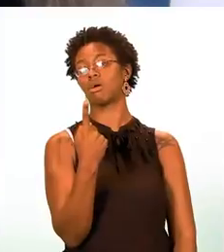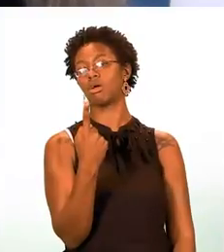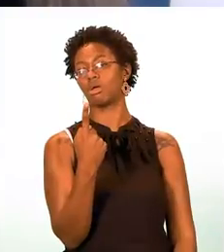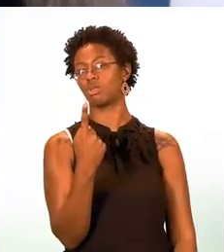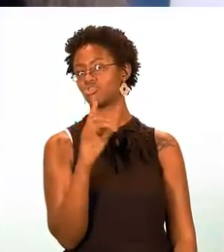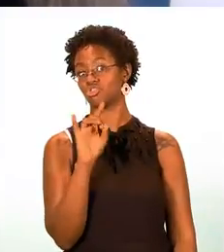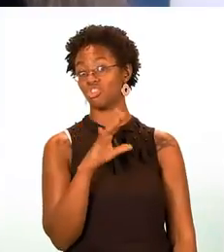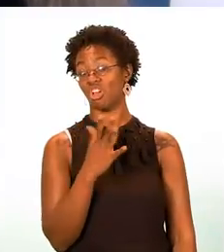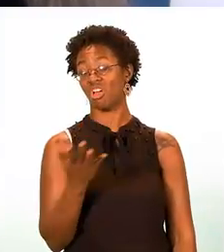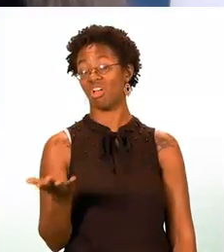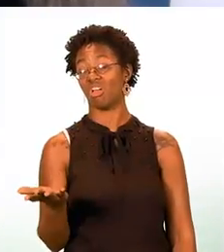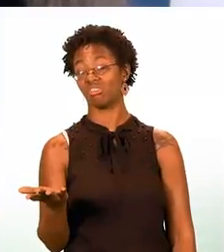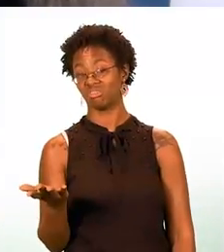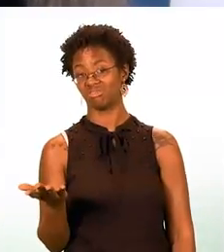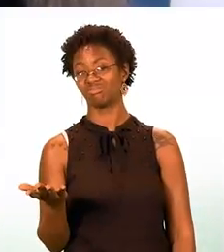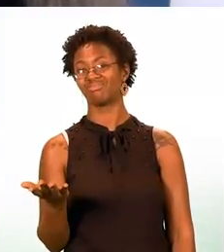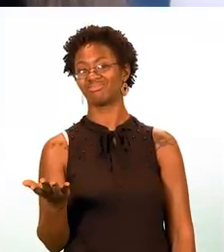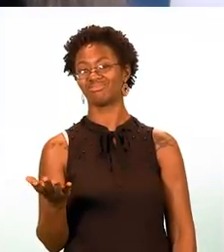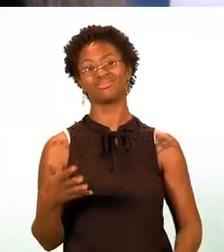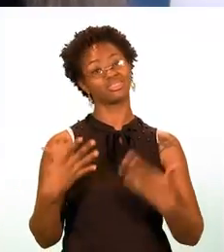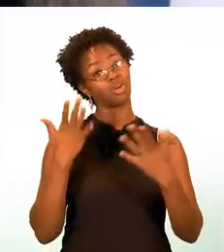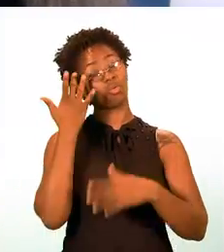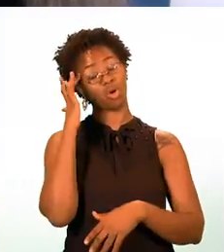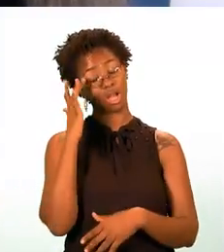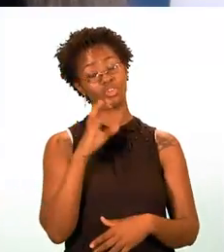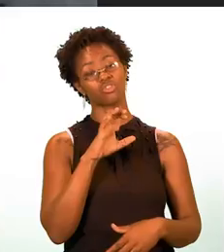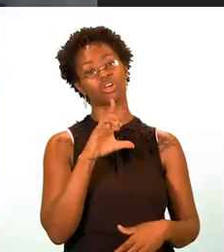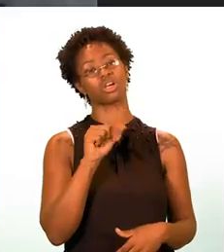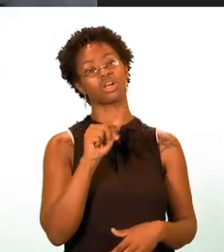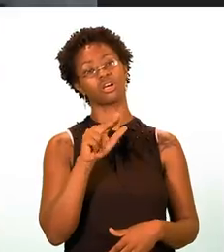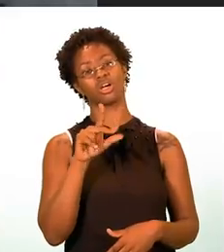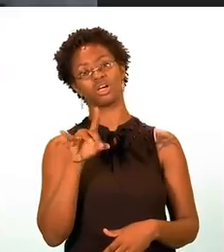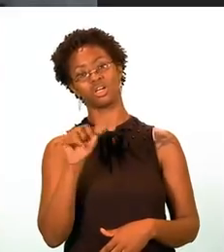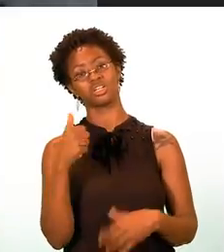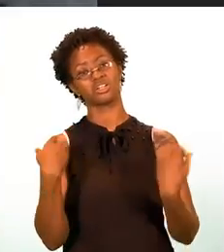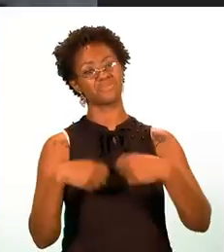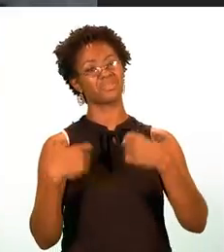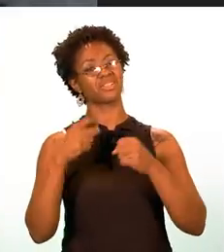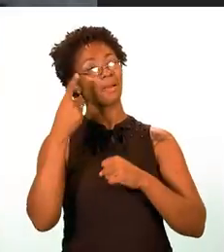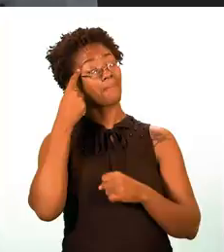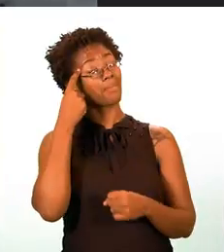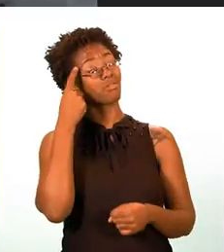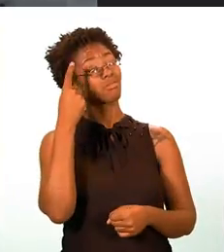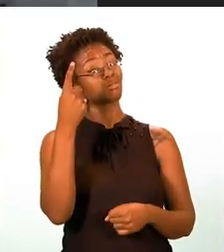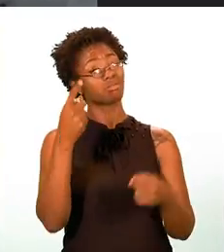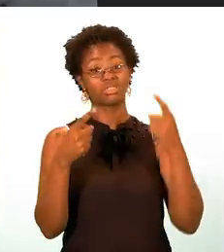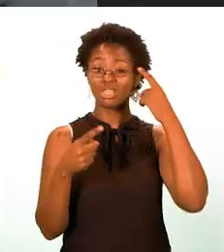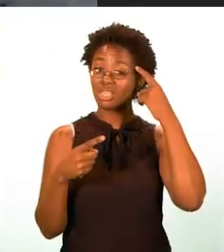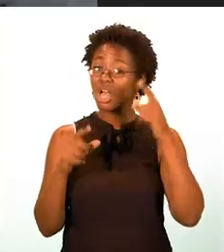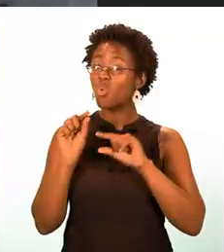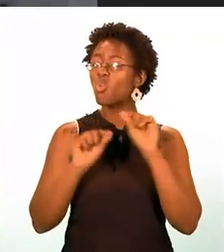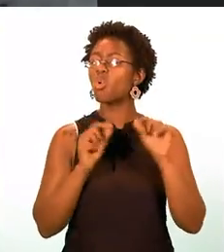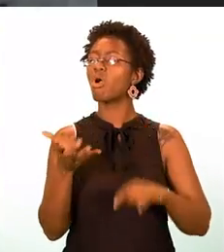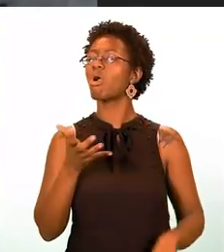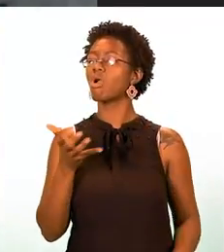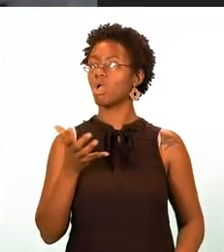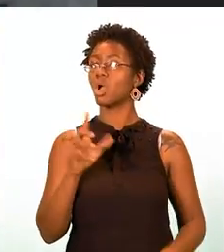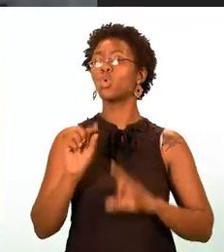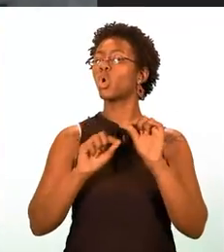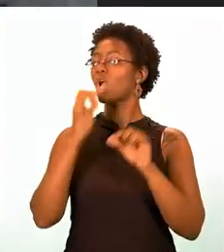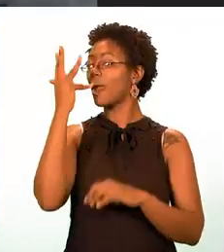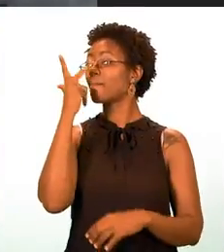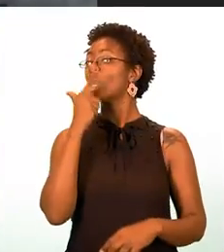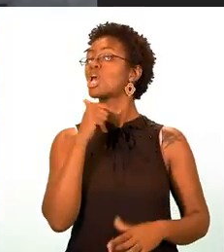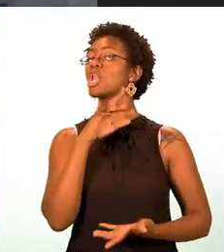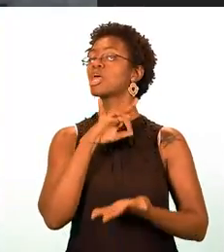Em nome de uma pedra. Então, eu acho, Cláudia, que a gente tem que começar a repensar o que é que nós queremos, né? O que